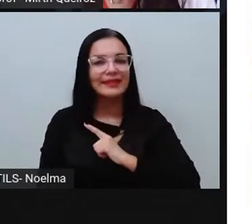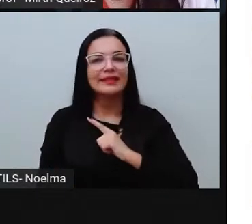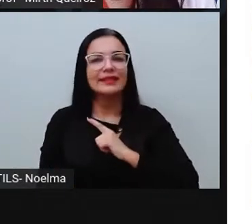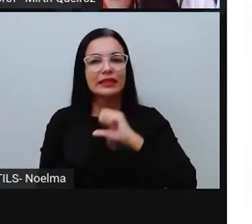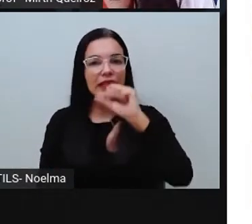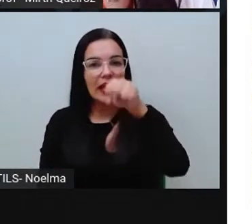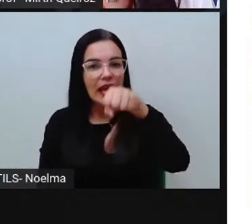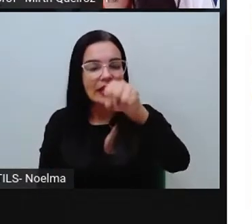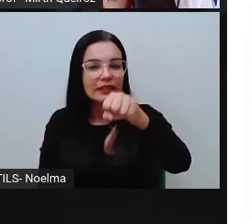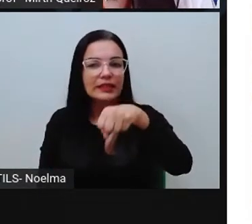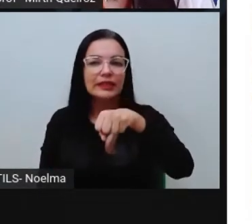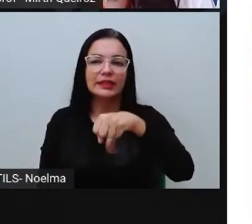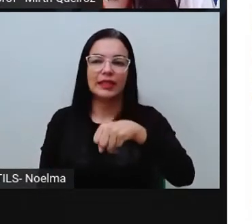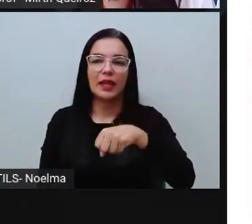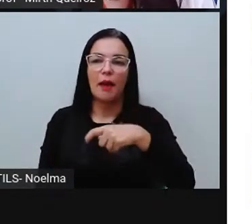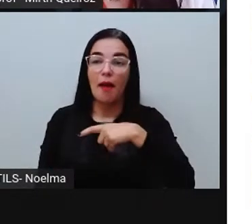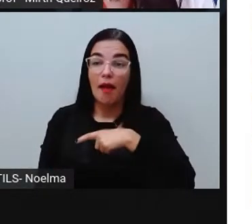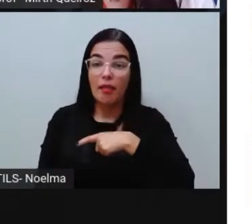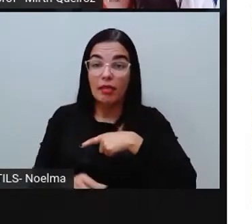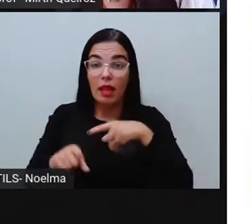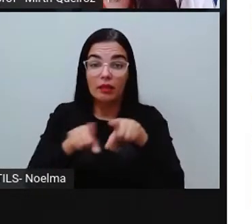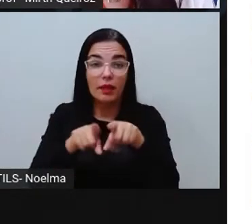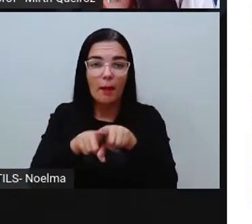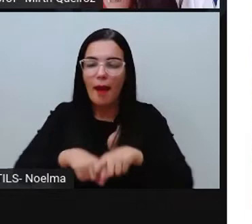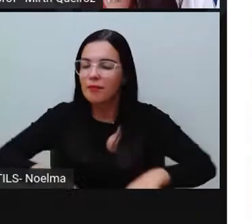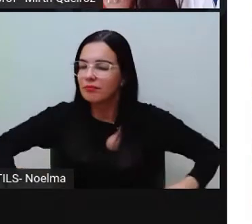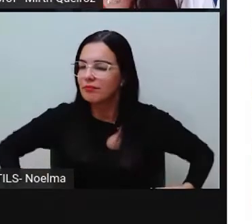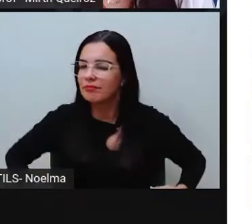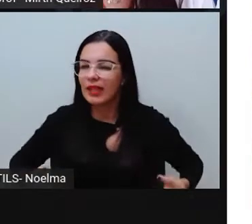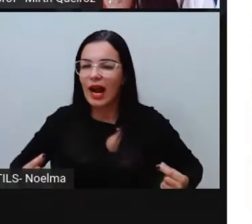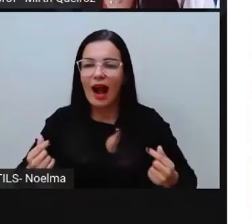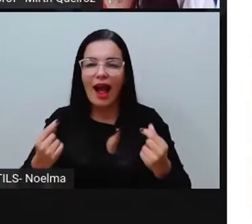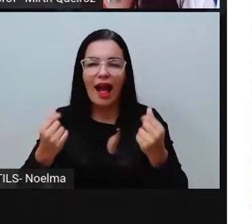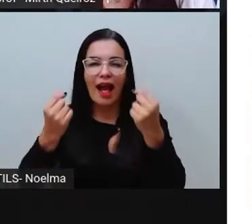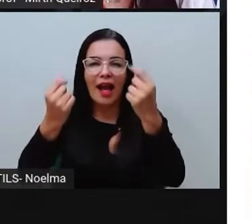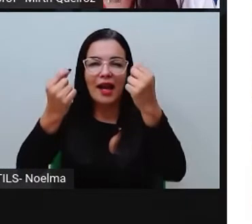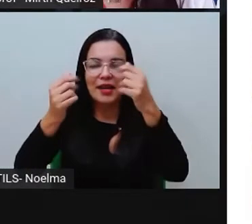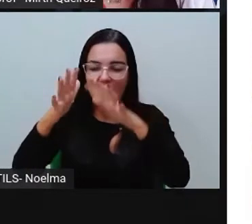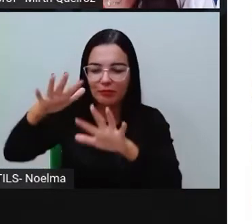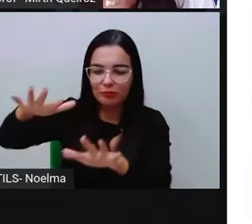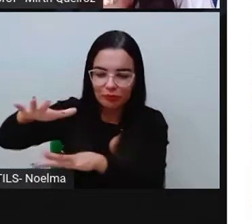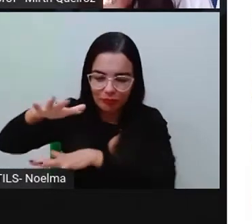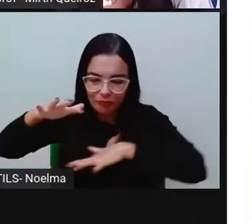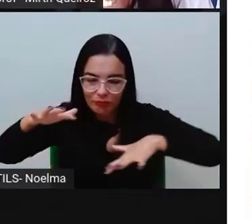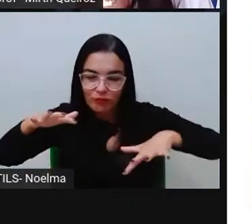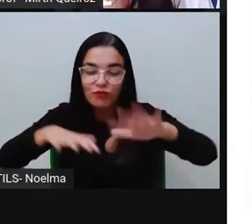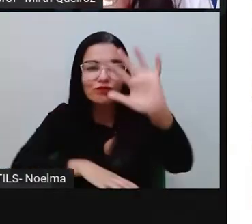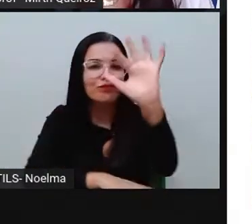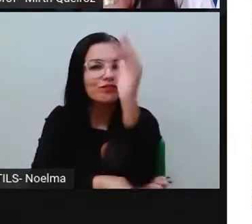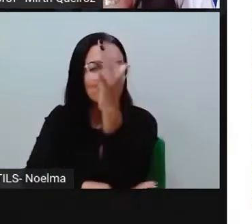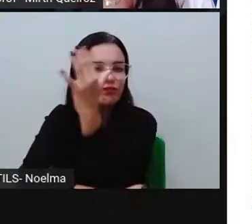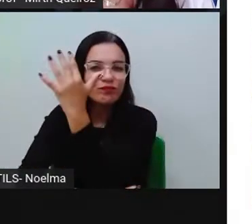vegetação, há sim uma rica, né, biodiversidade aí de espécies